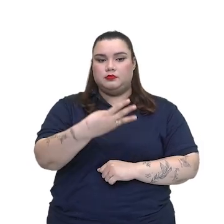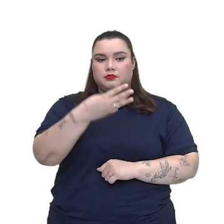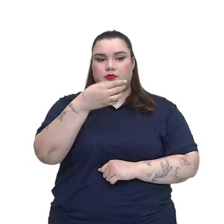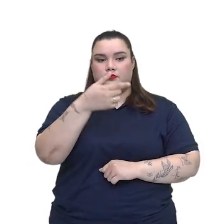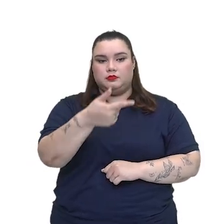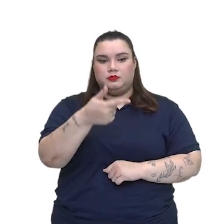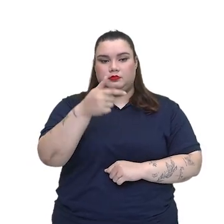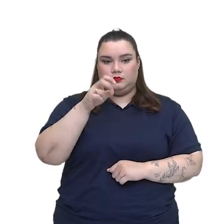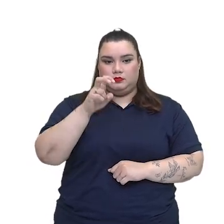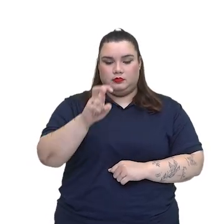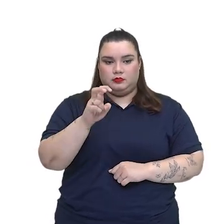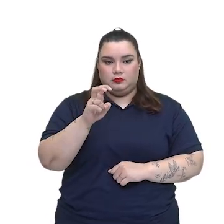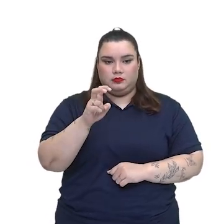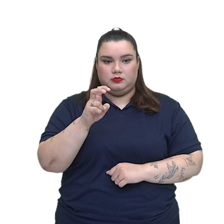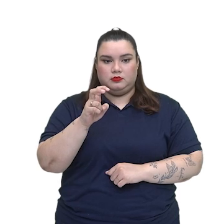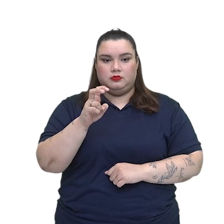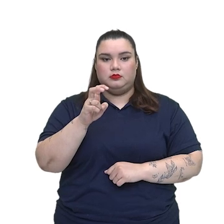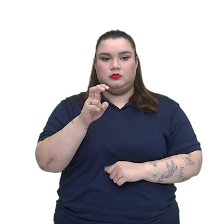325